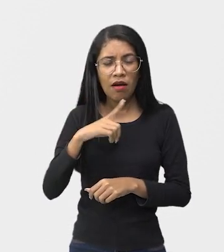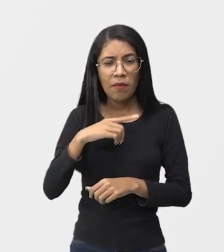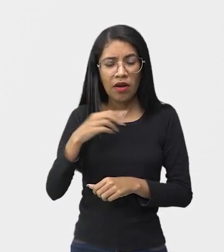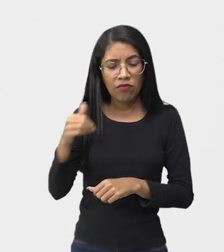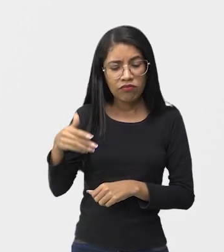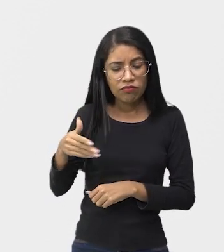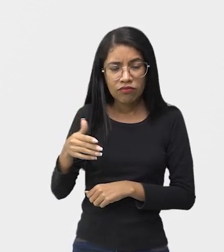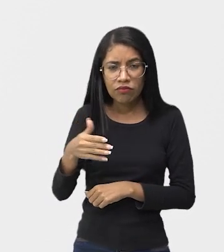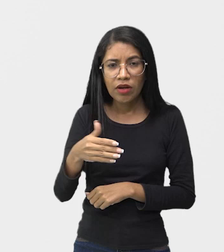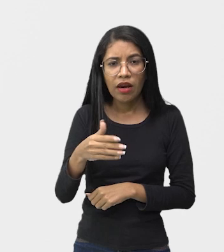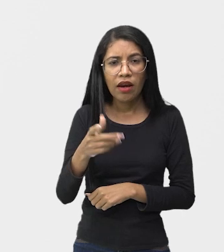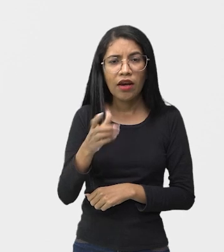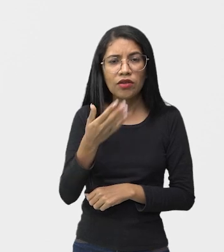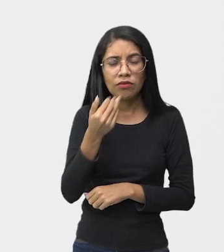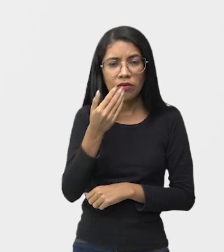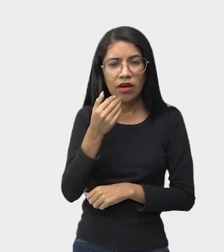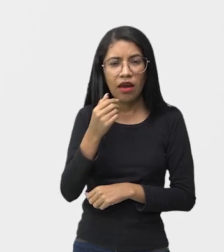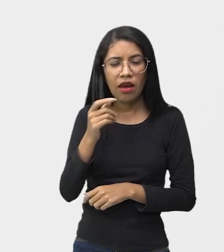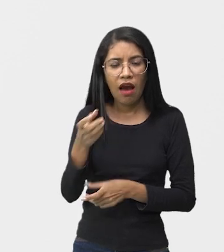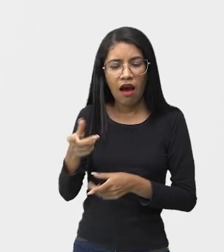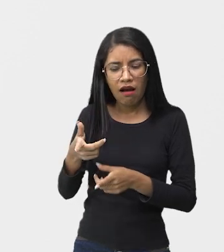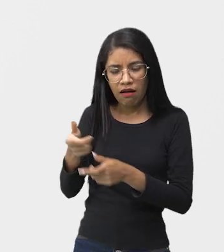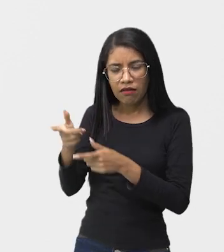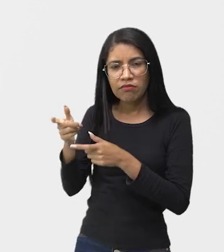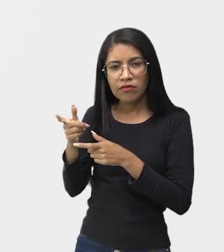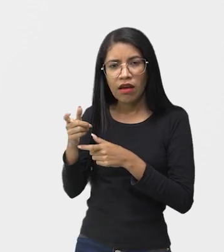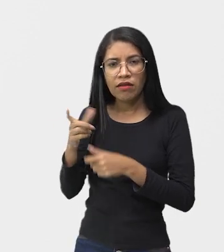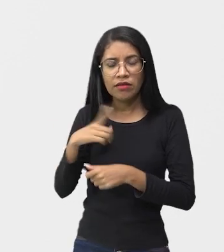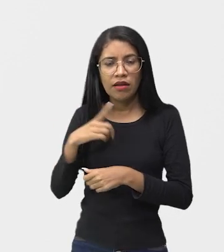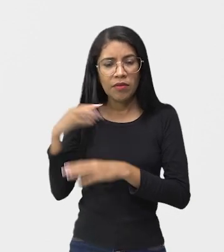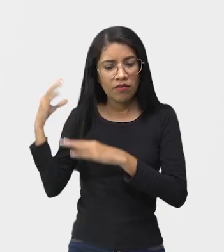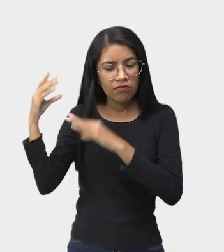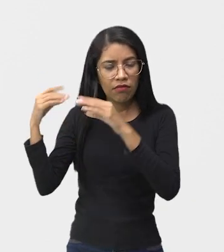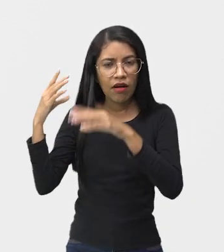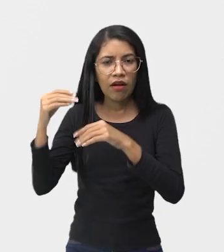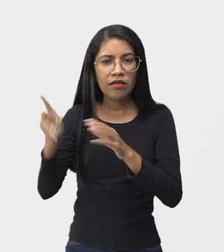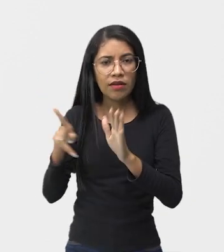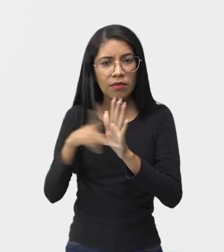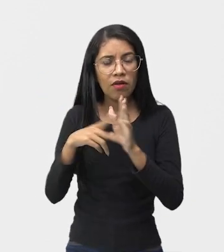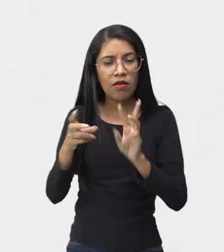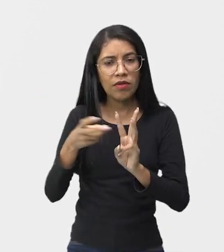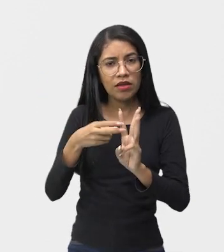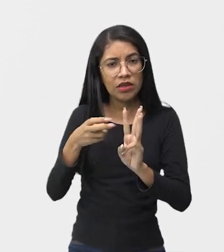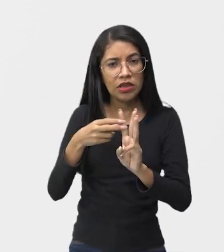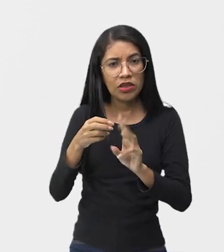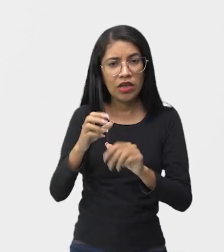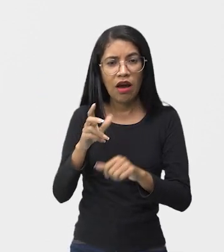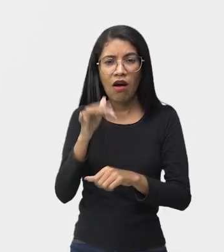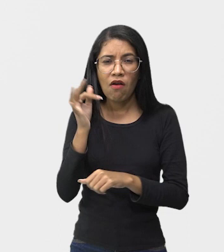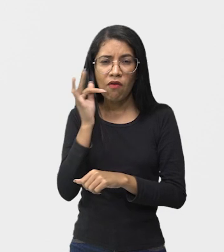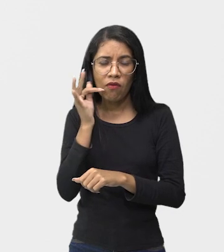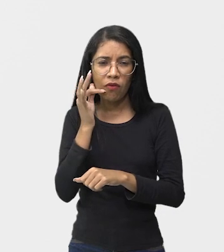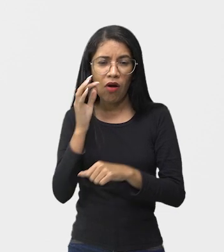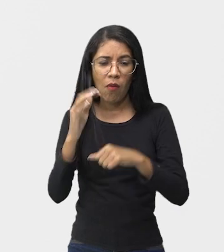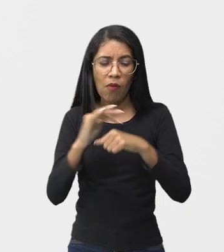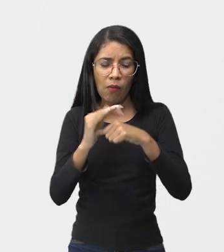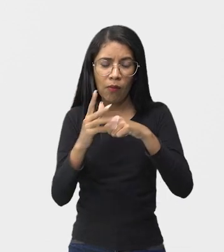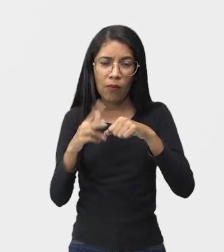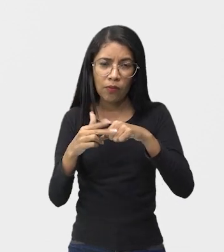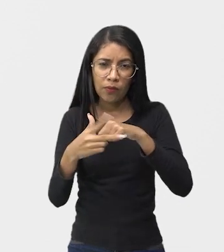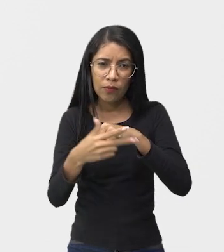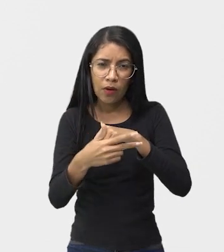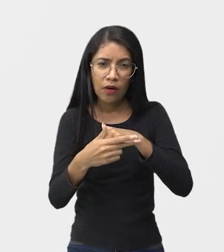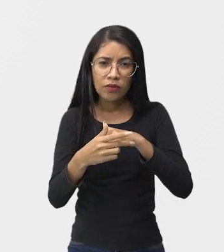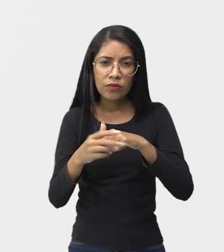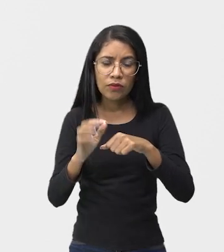do mar e carne de caça também é uma herança indígena. As frutas como o cupuaçu, a